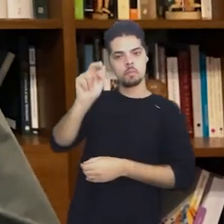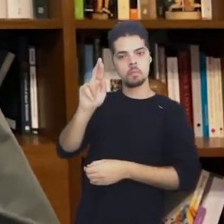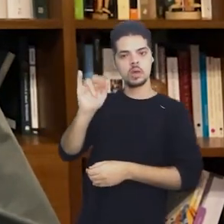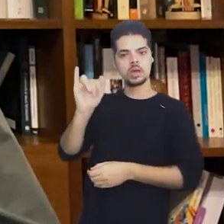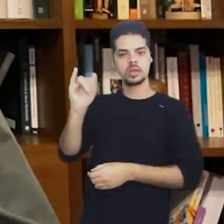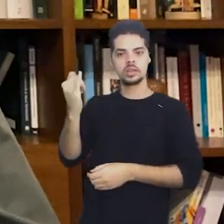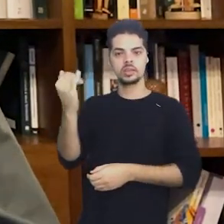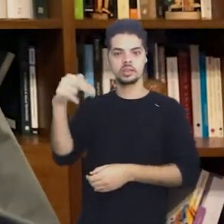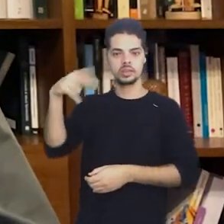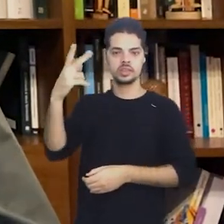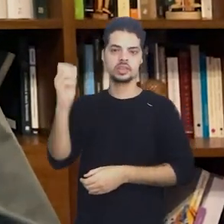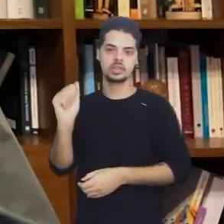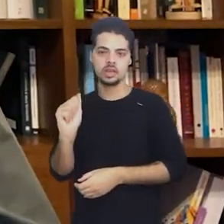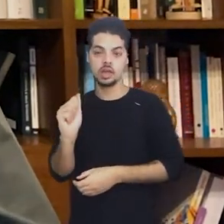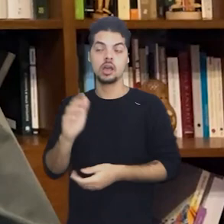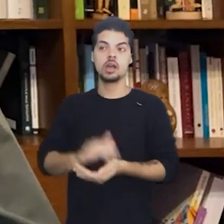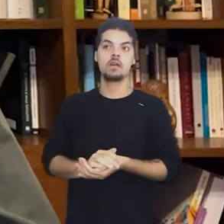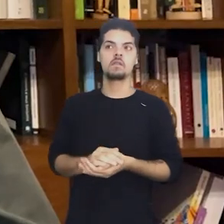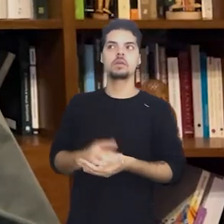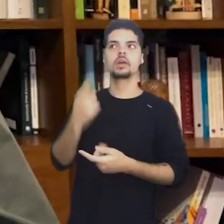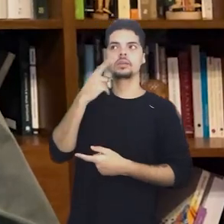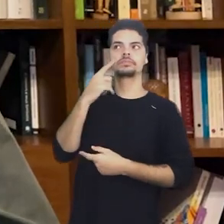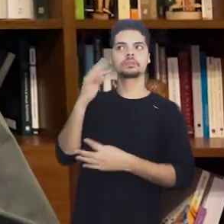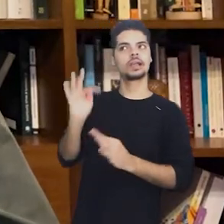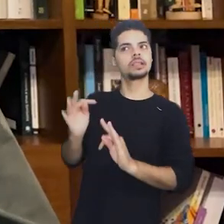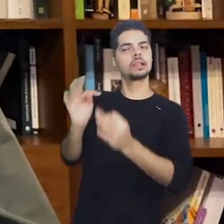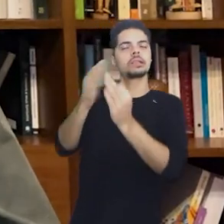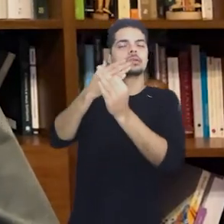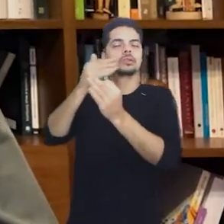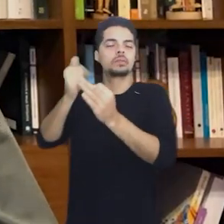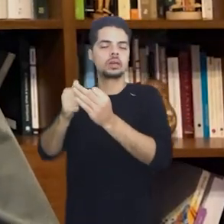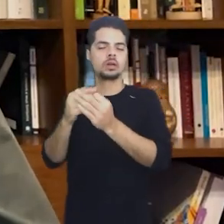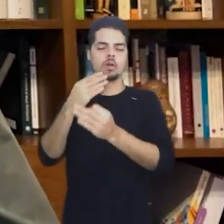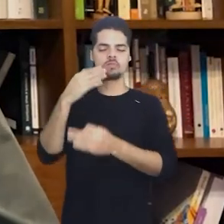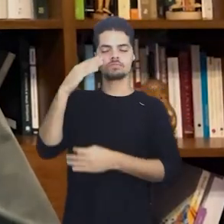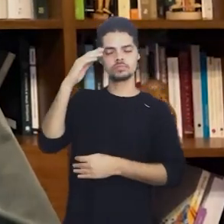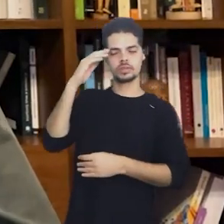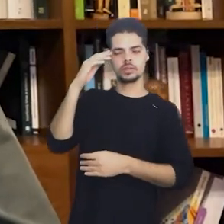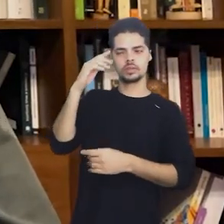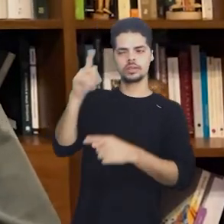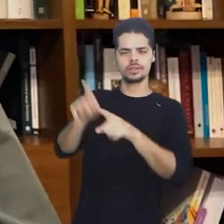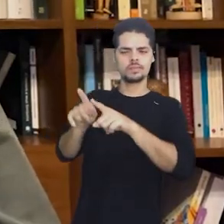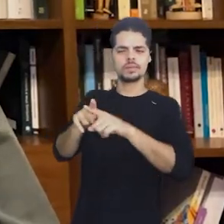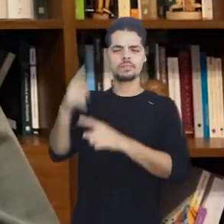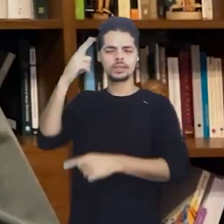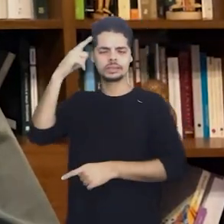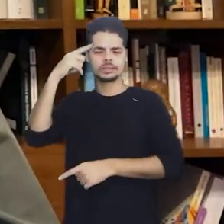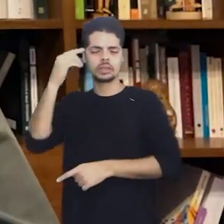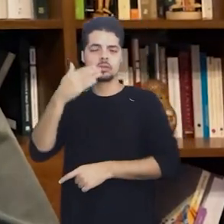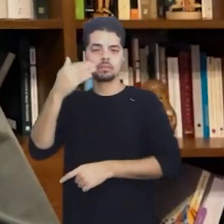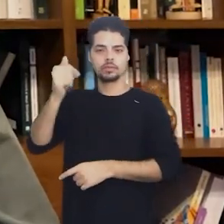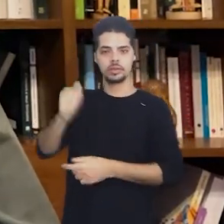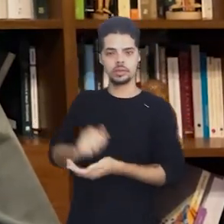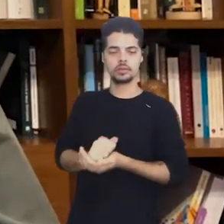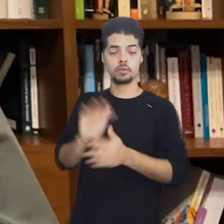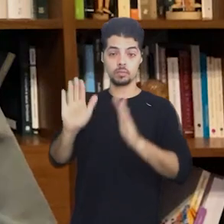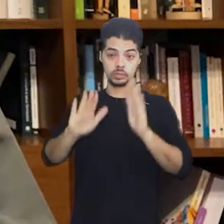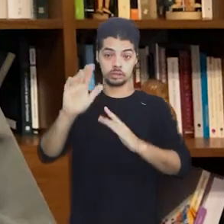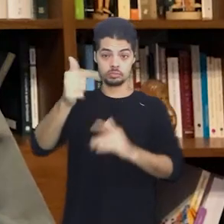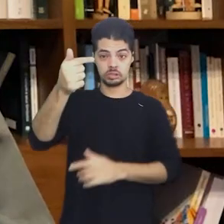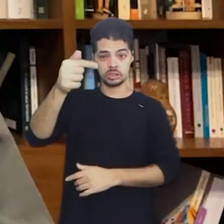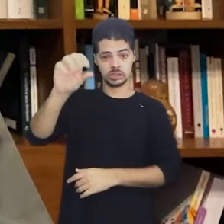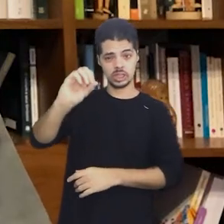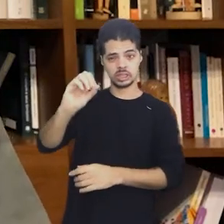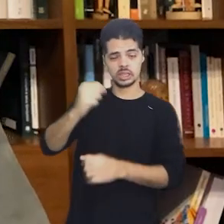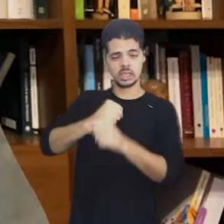pensar a história da Marinha a partir de um ponto de vista mais tecnológico é o mais estratégico nas décadas